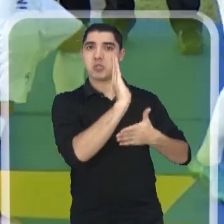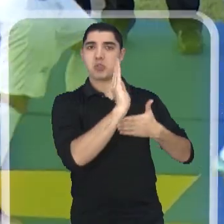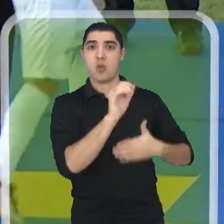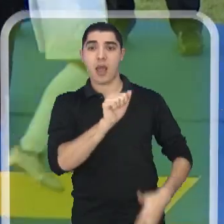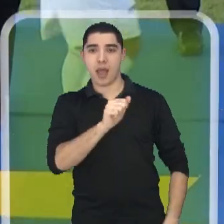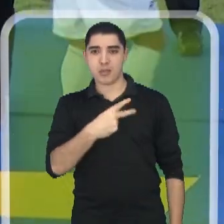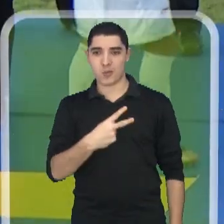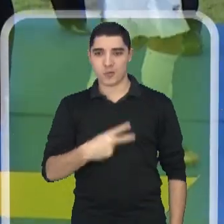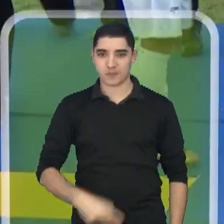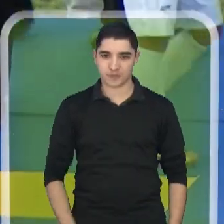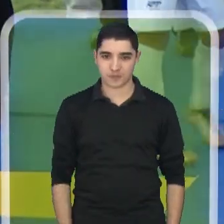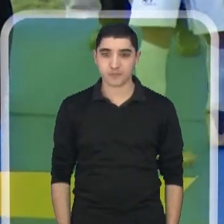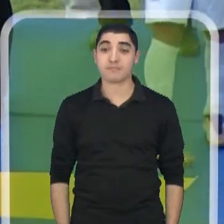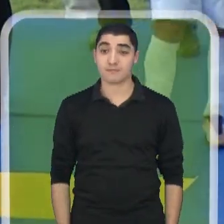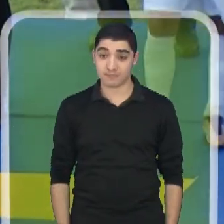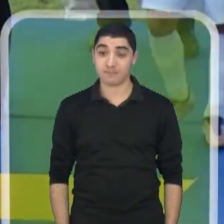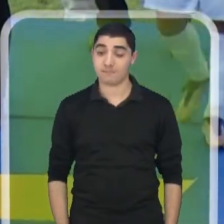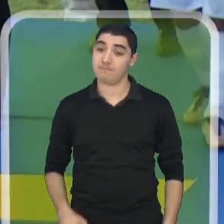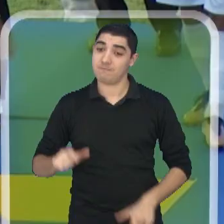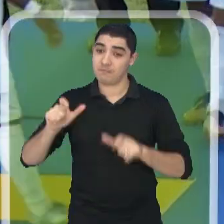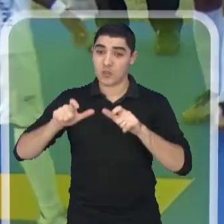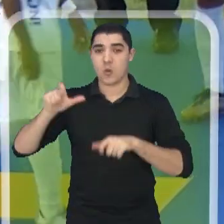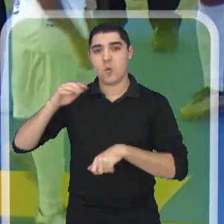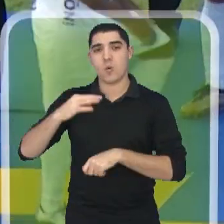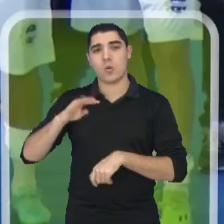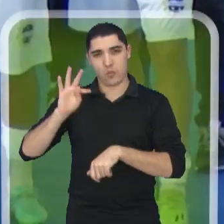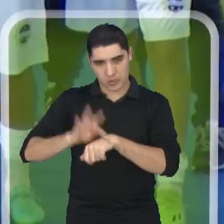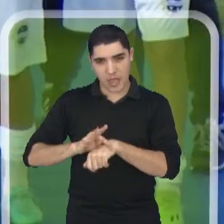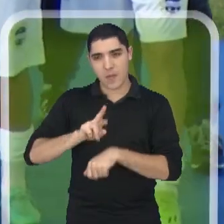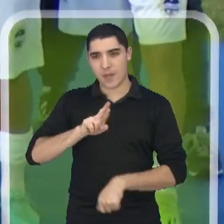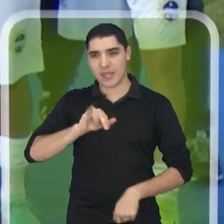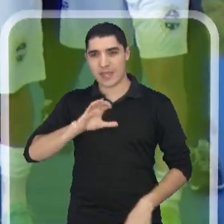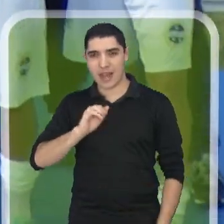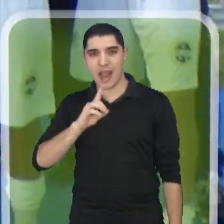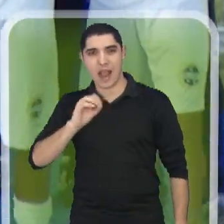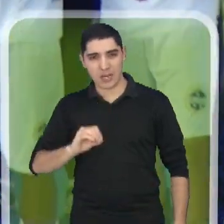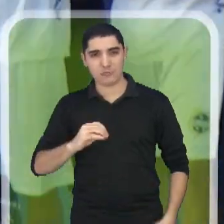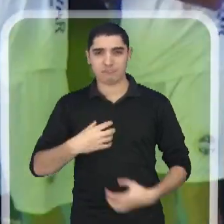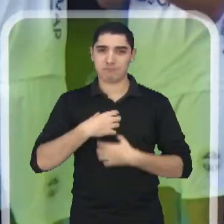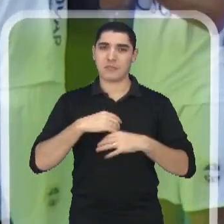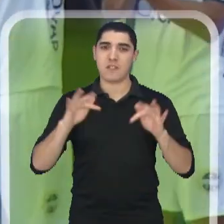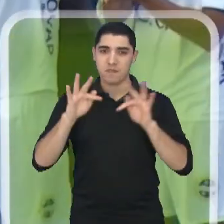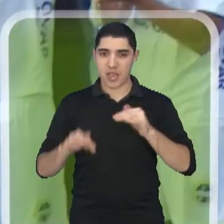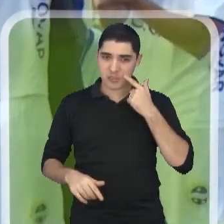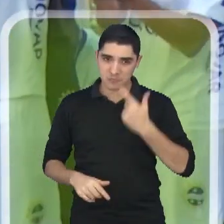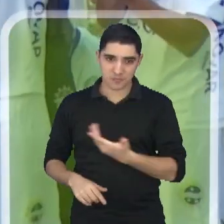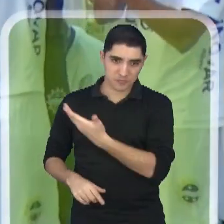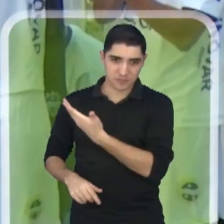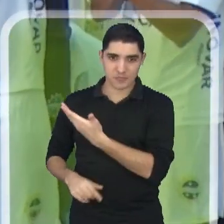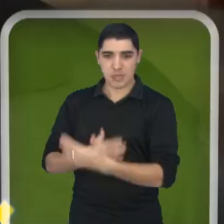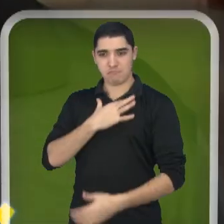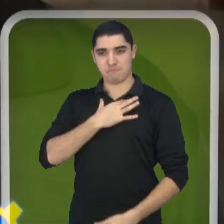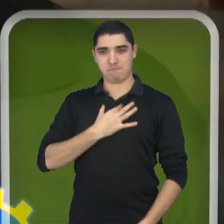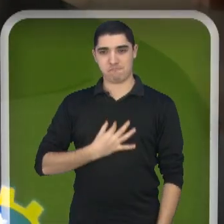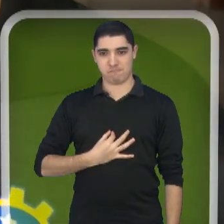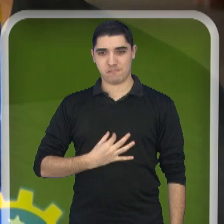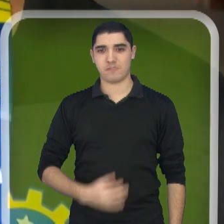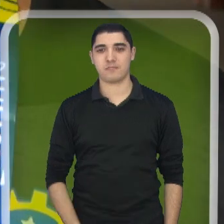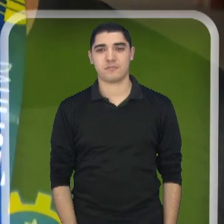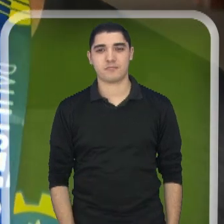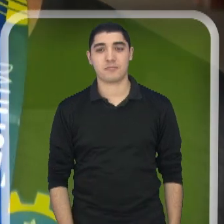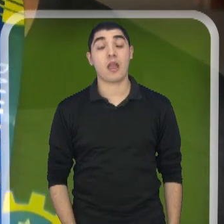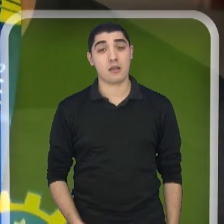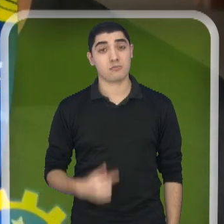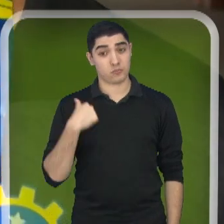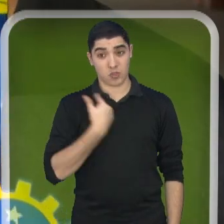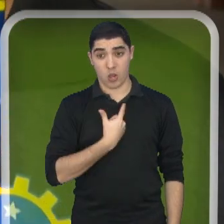2024. Esse foi o sentimento do técnico Ricardo Costa após a premiação, já com a medalha no peito. Essa medalha que está no